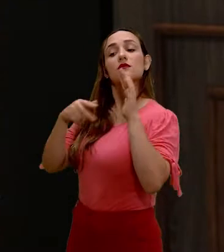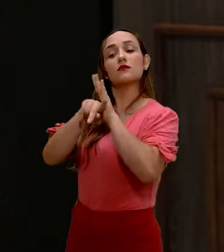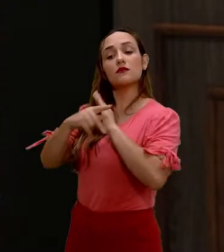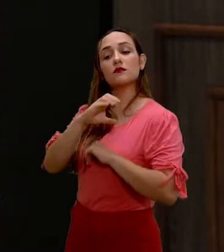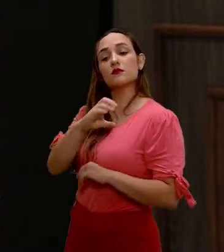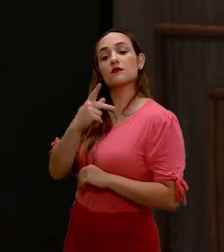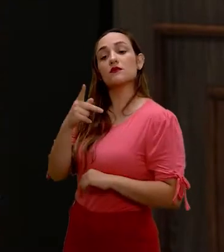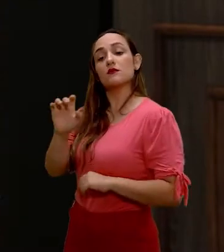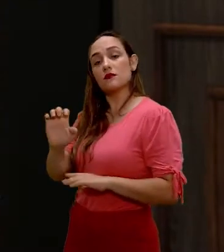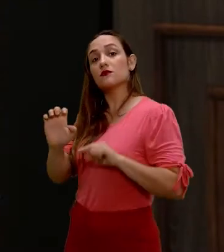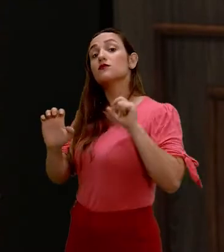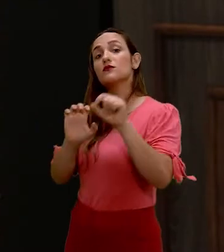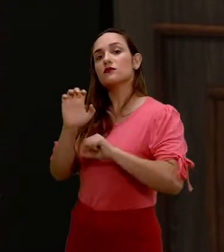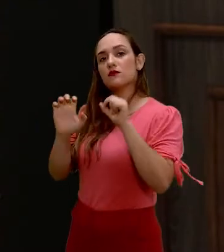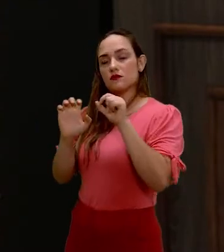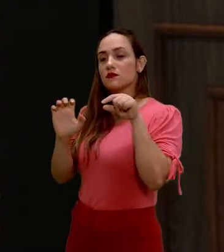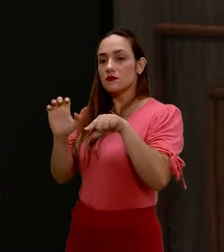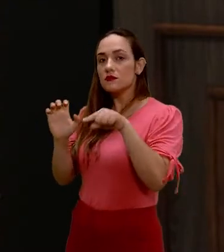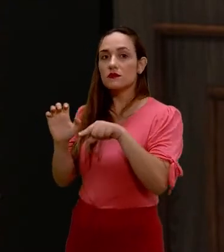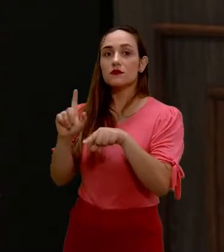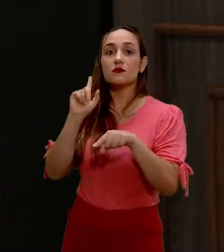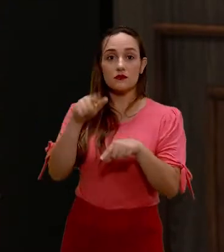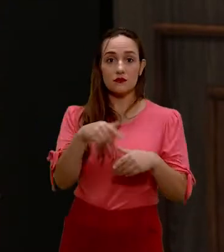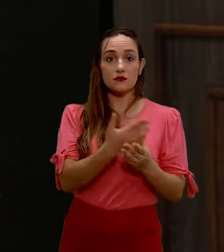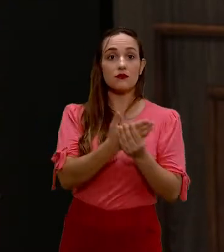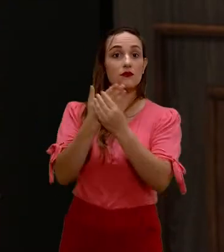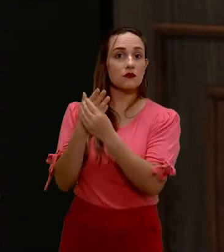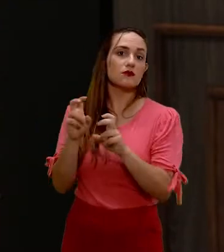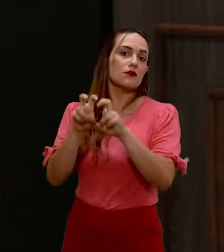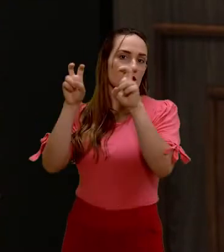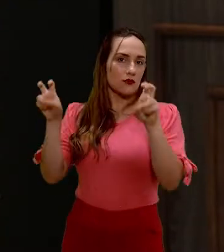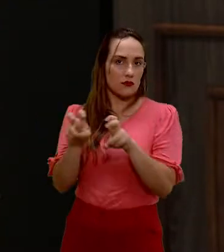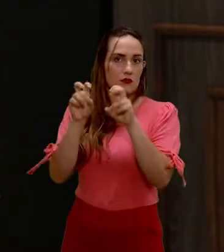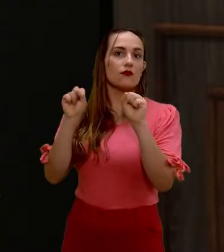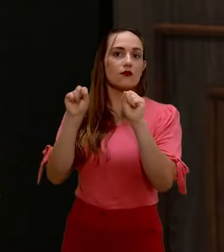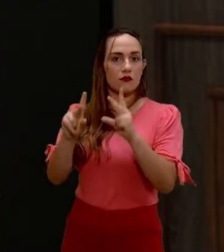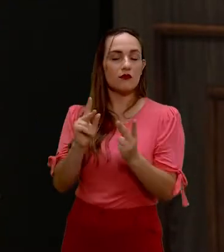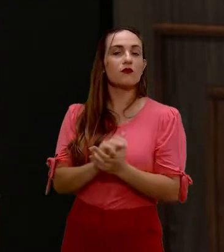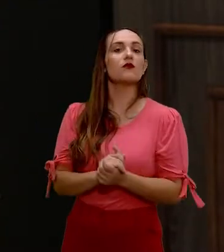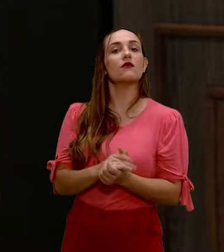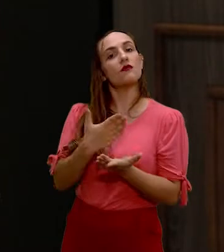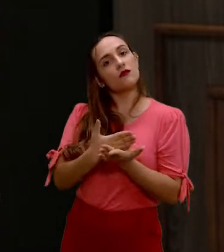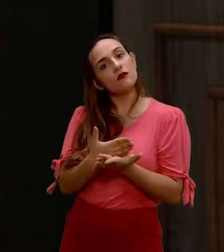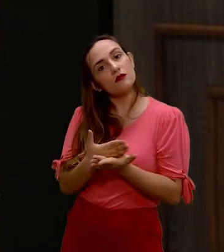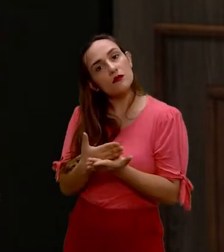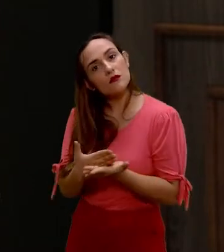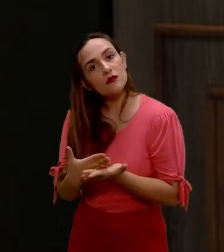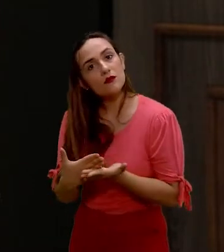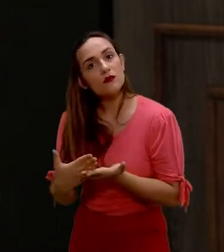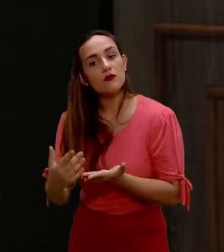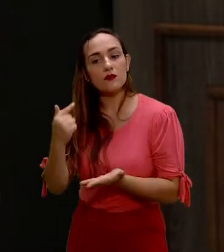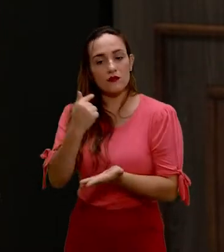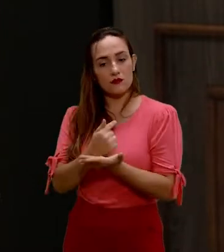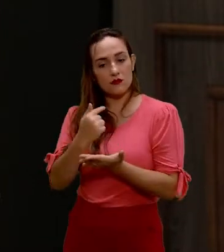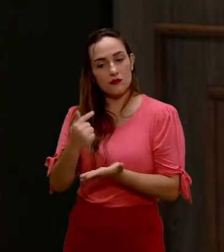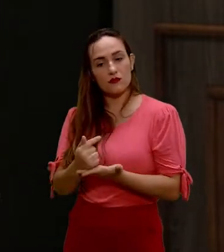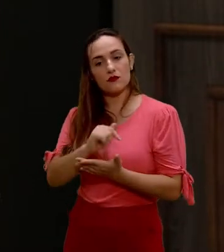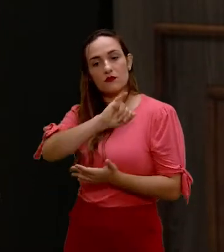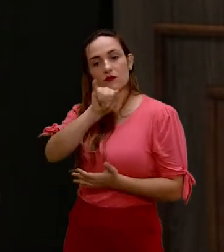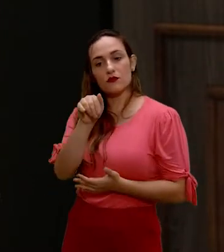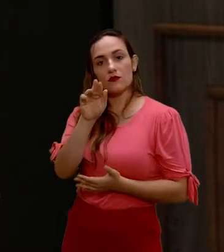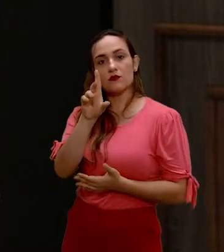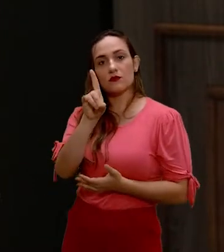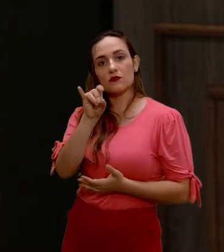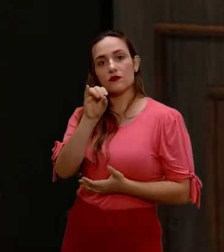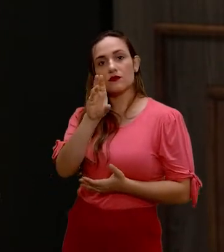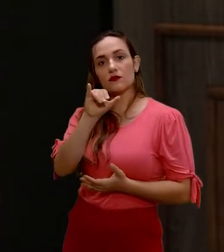Basicamente, porque veja, a CPE é uma central de processamento eletrônico. Tá, ela iniciou com o cartório judicial, mas não